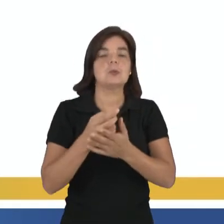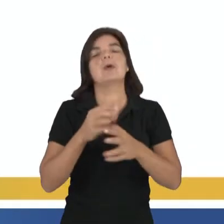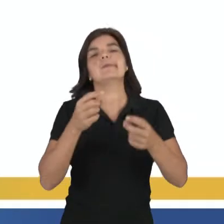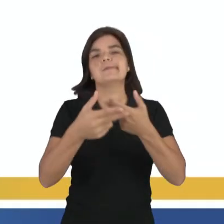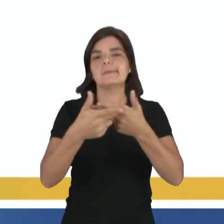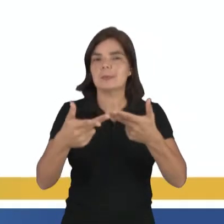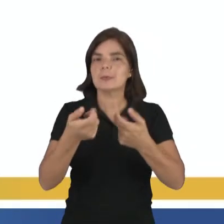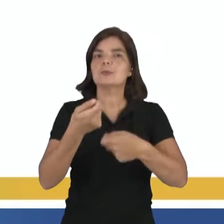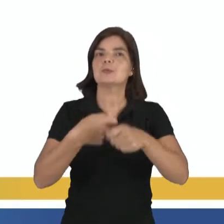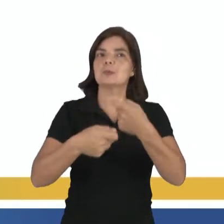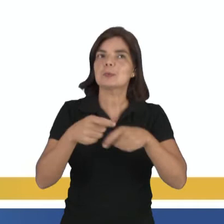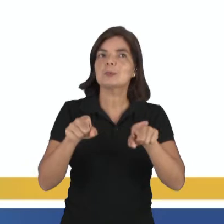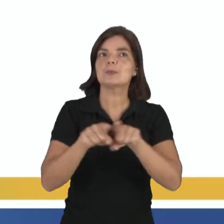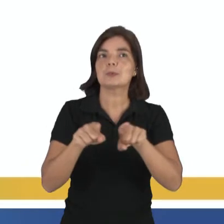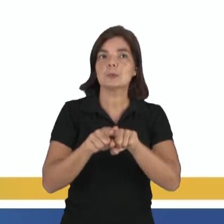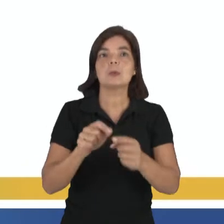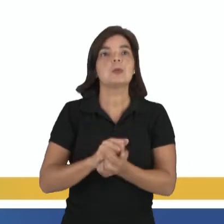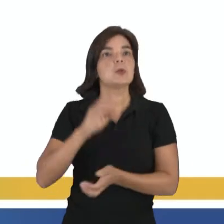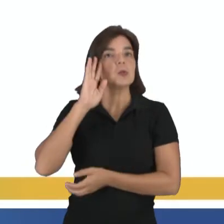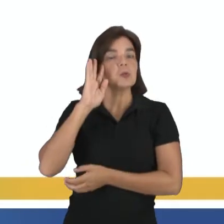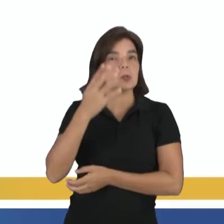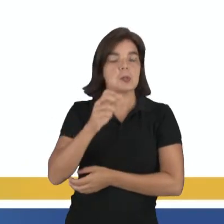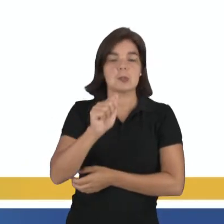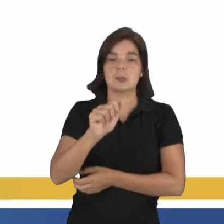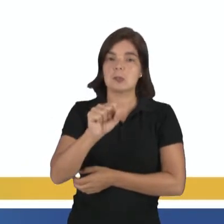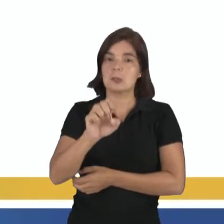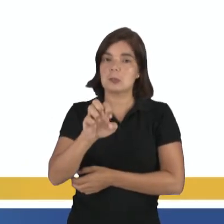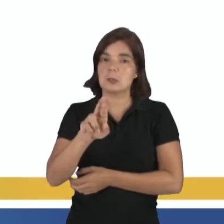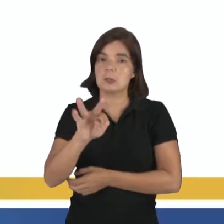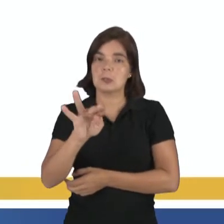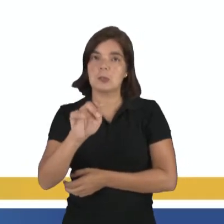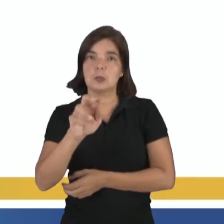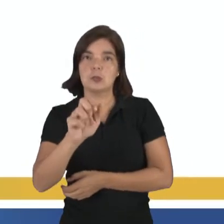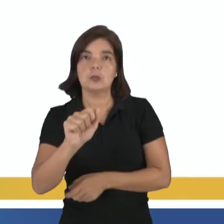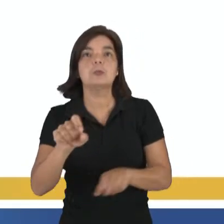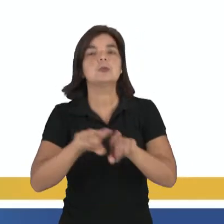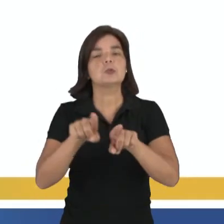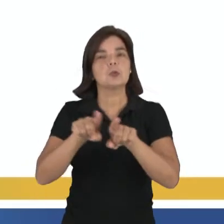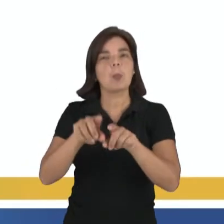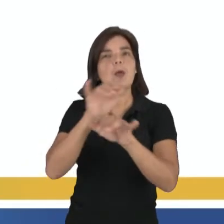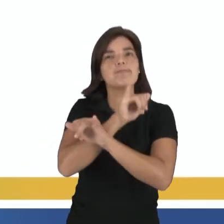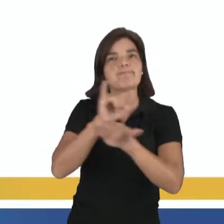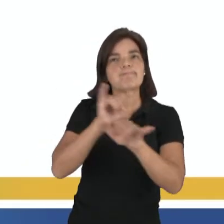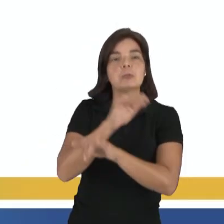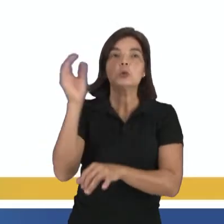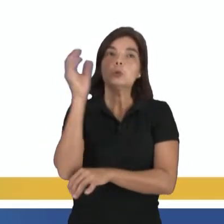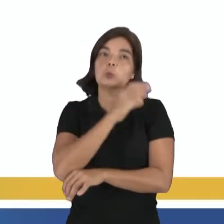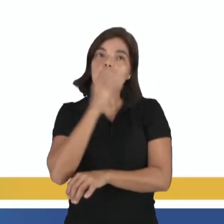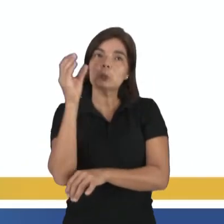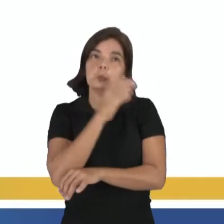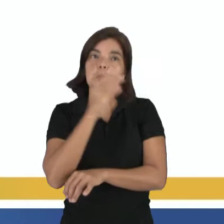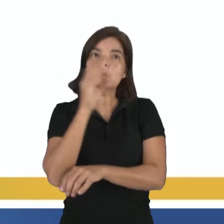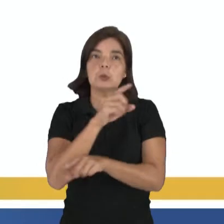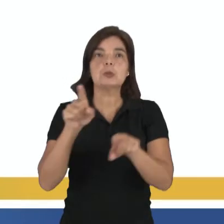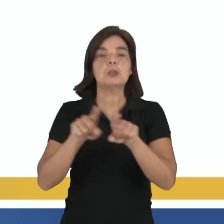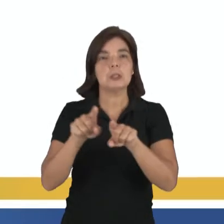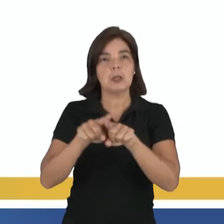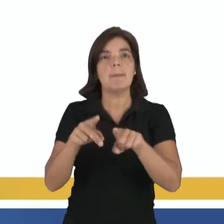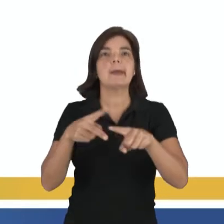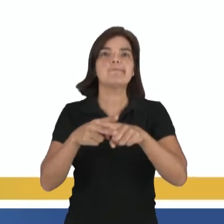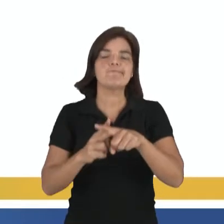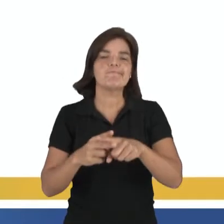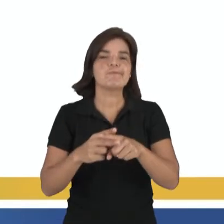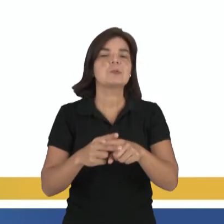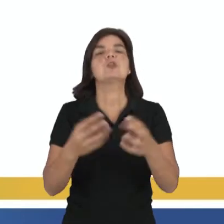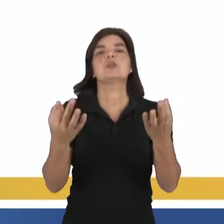cada atividade do negócio. Tomadas de decisões assertivas e com base em informações aceleram o caminho para a obtenção